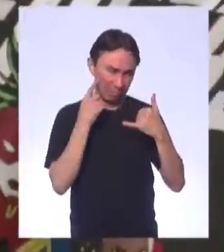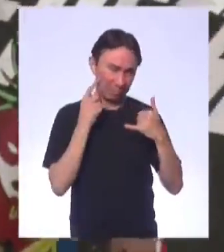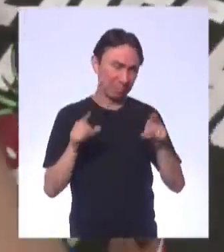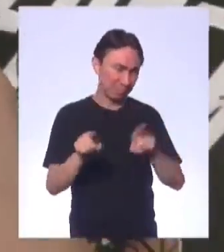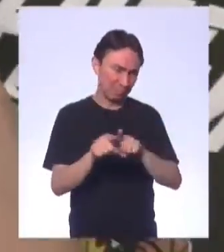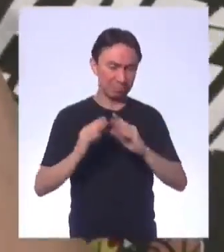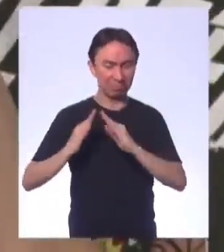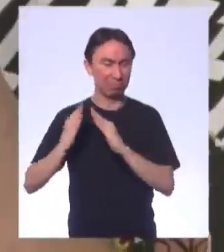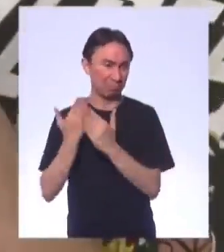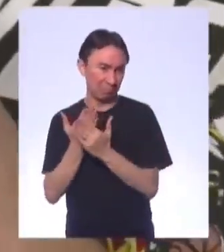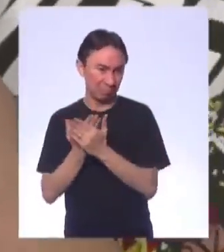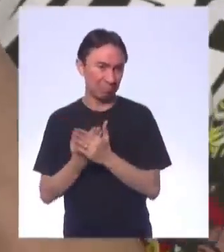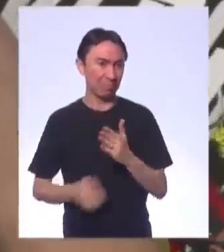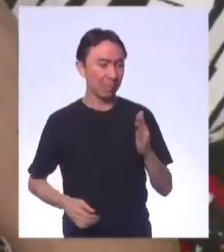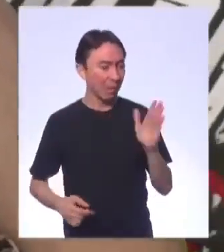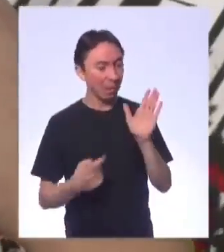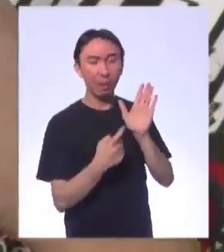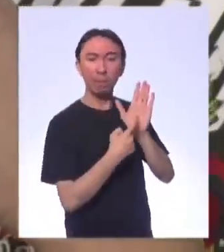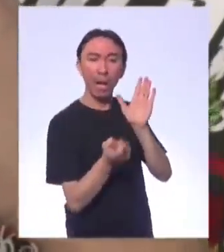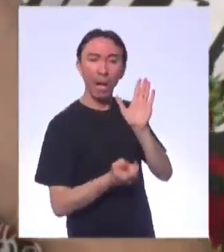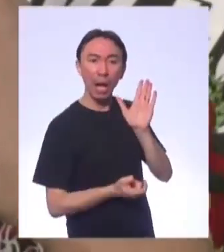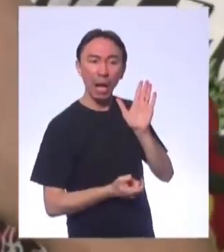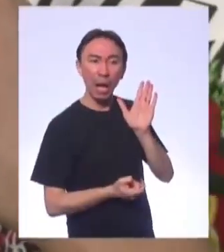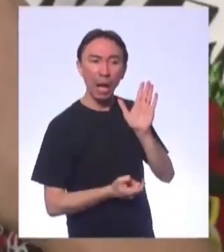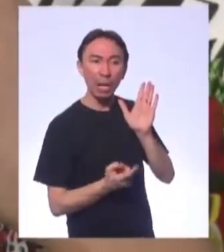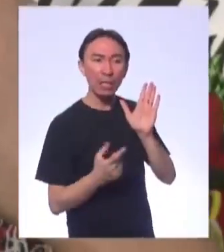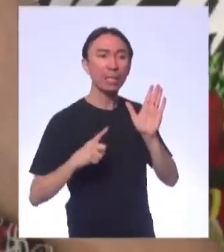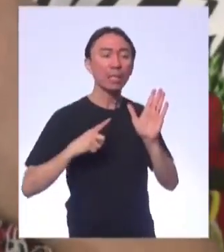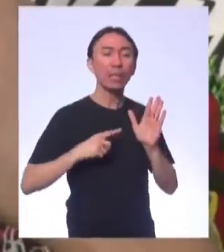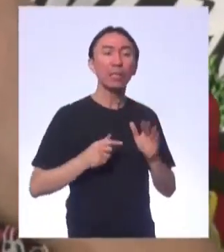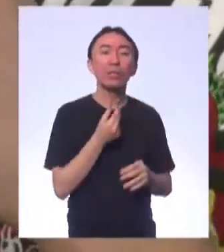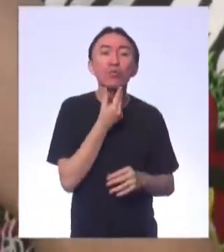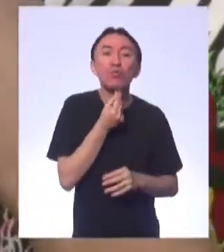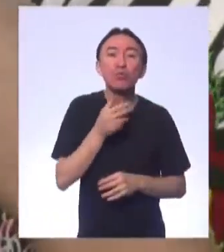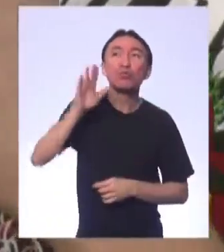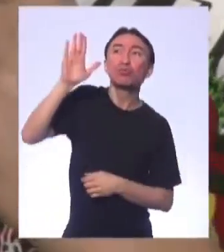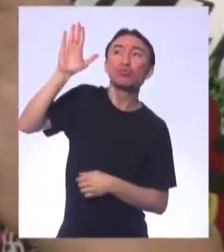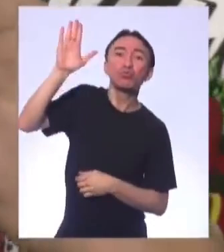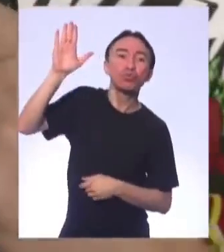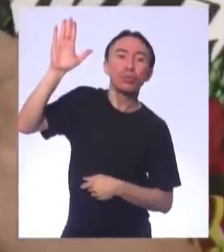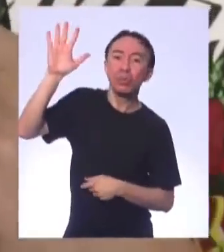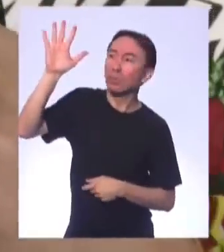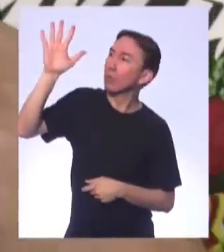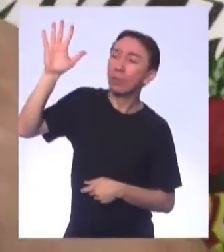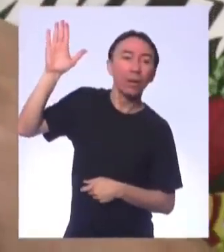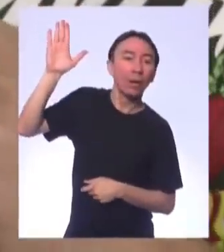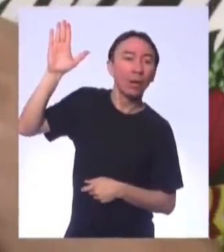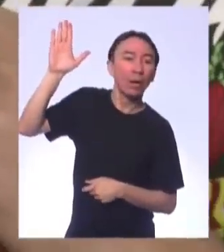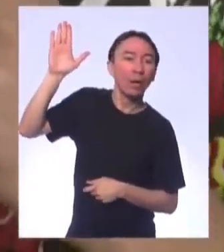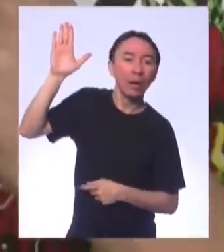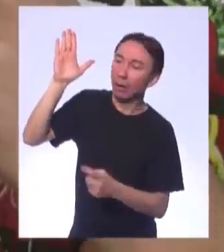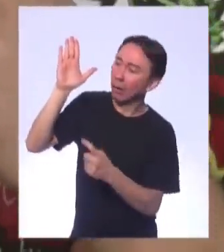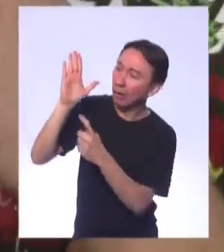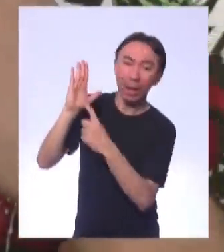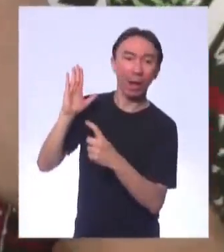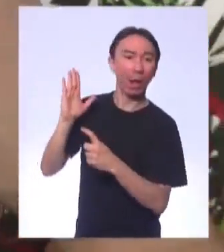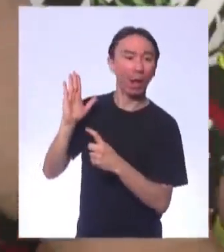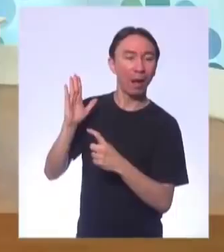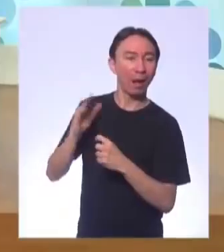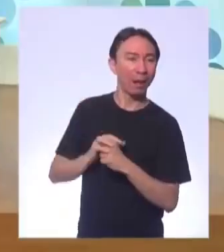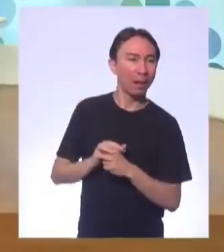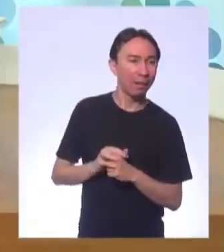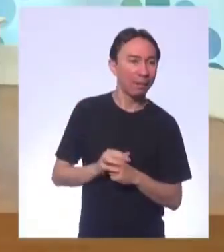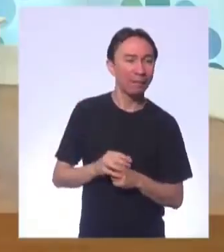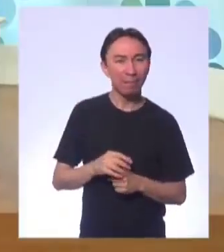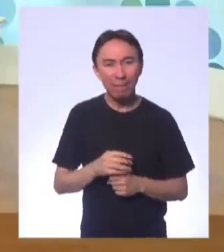escola também ó clica na tela e aí tem esse bonequinho aqui ó só eu era a mão outra coisa que gerou o Jonas veja que estão